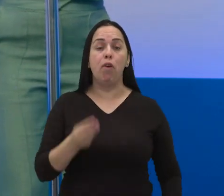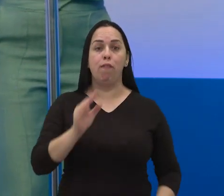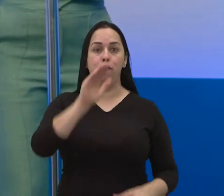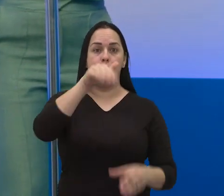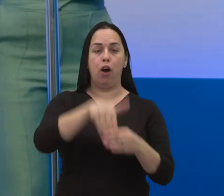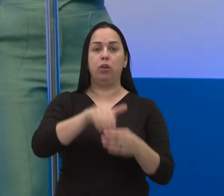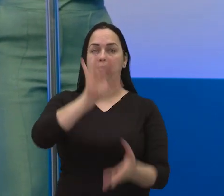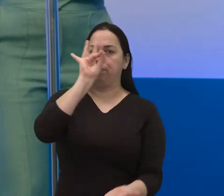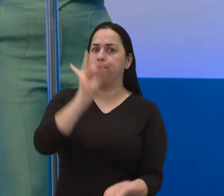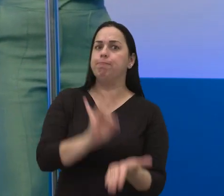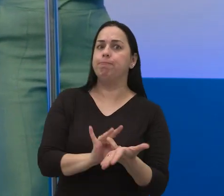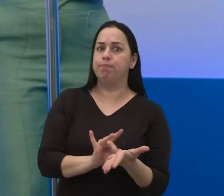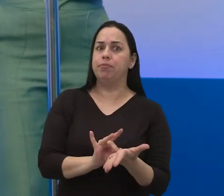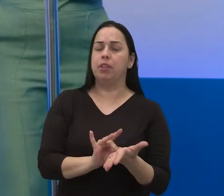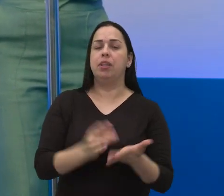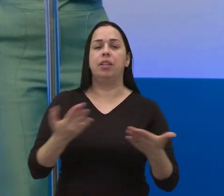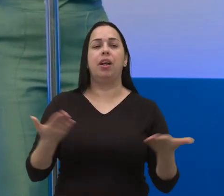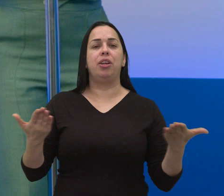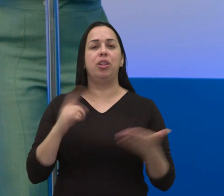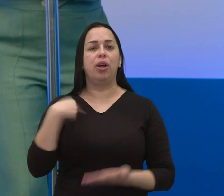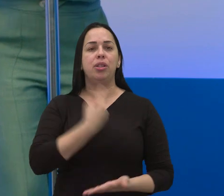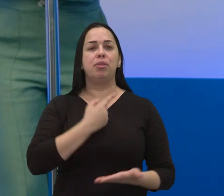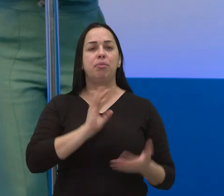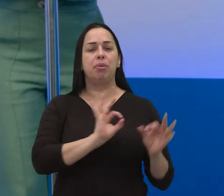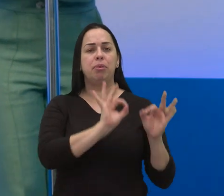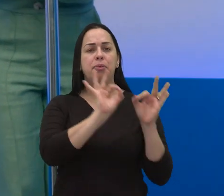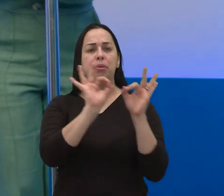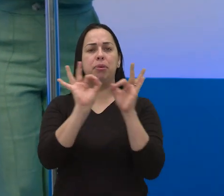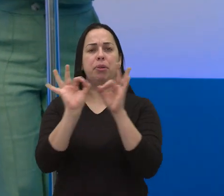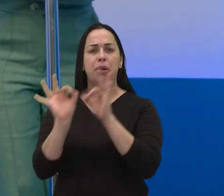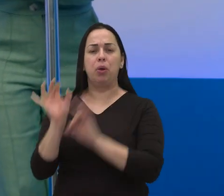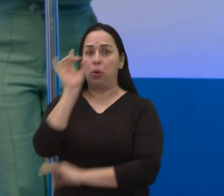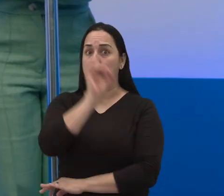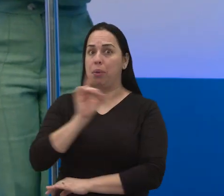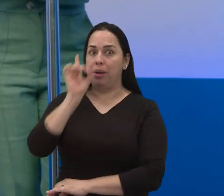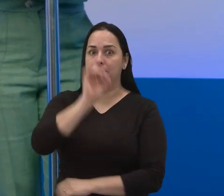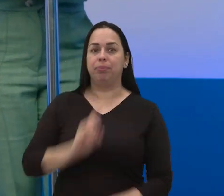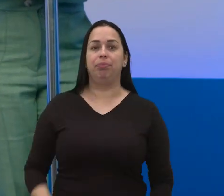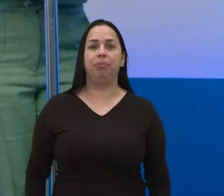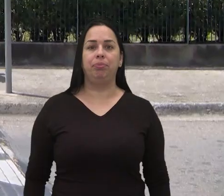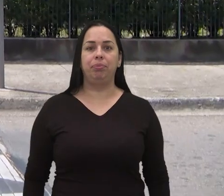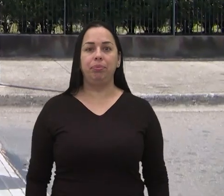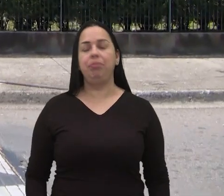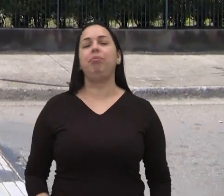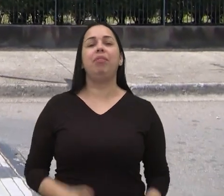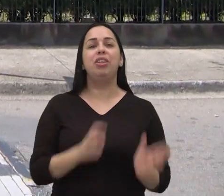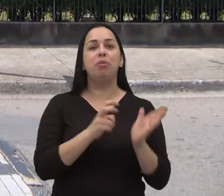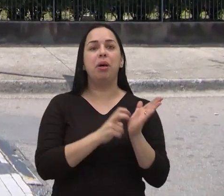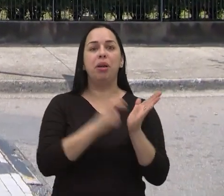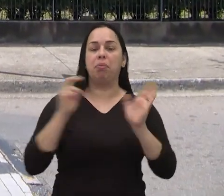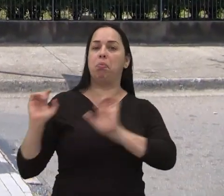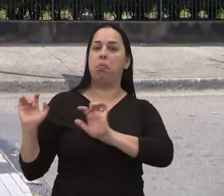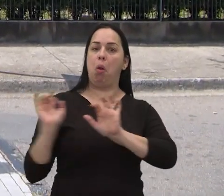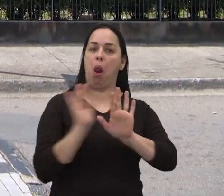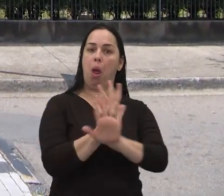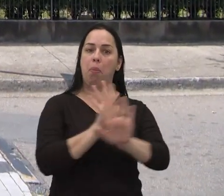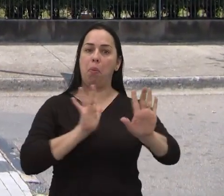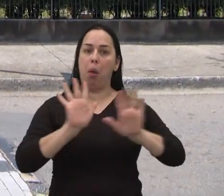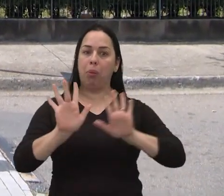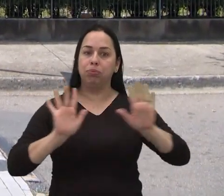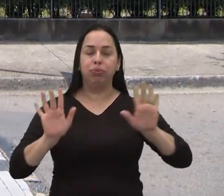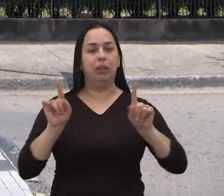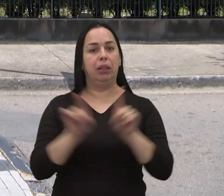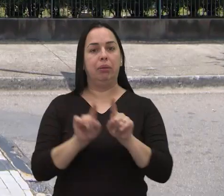361.127 votos válidos. E a gente acompanhou o domingo de eleição aqui no município. Manhã movimentada no maior